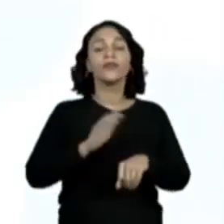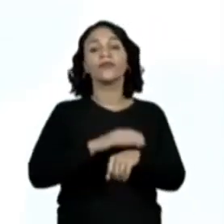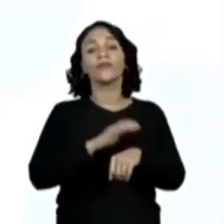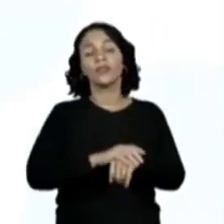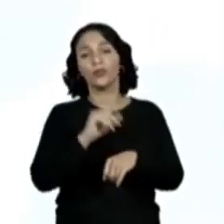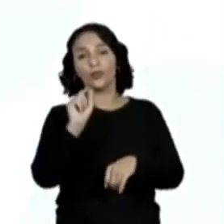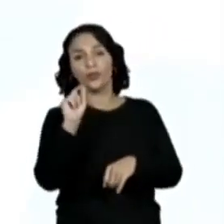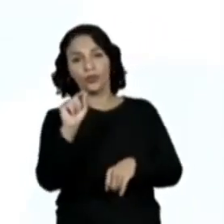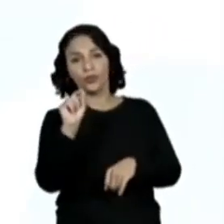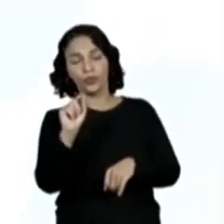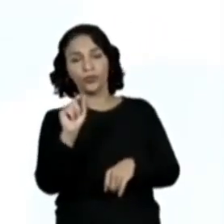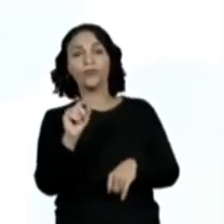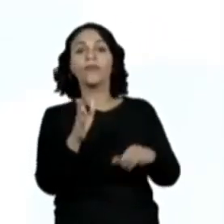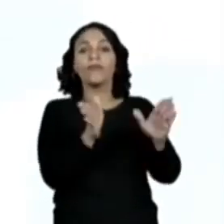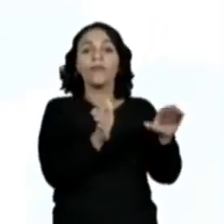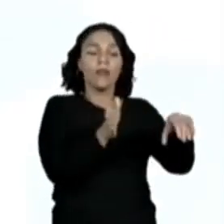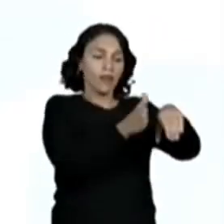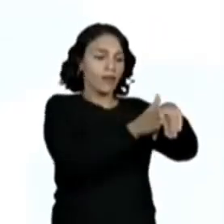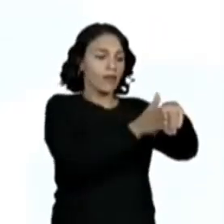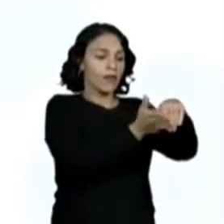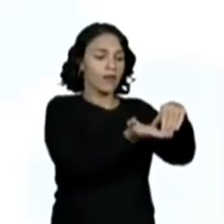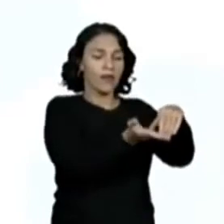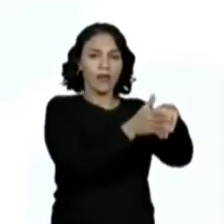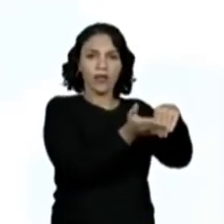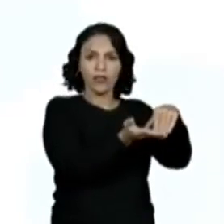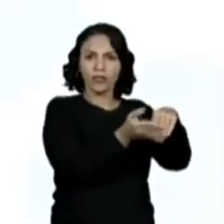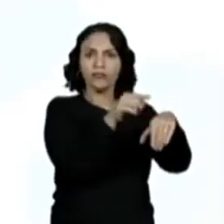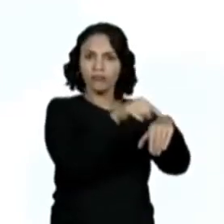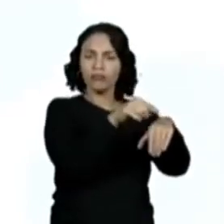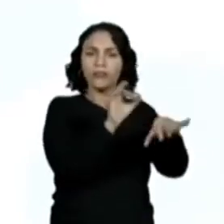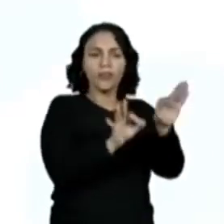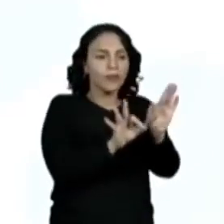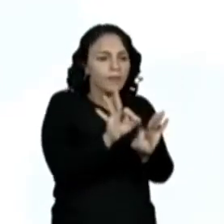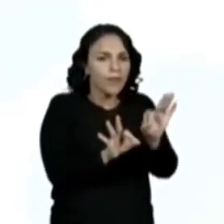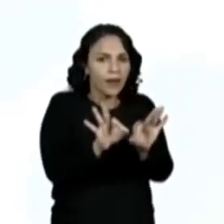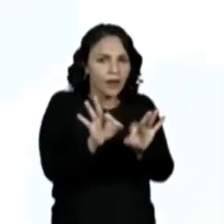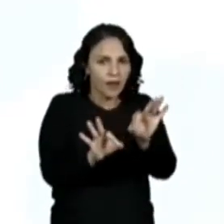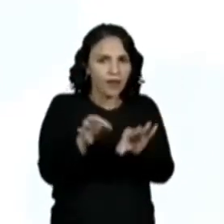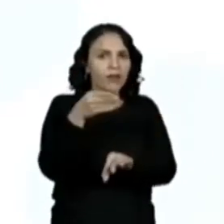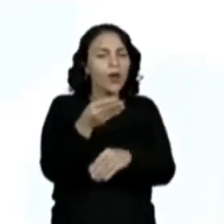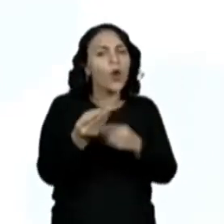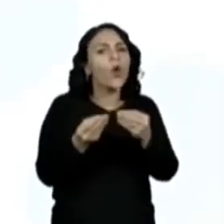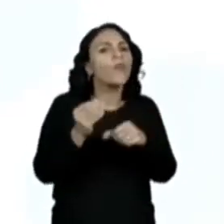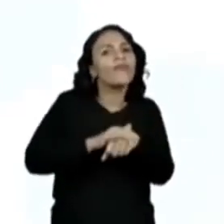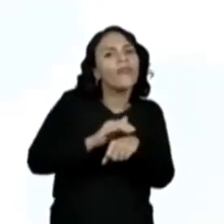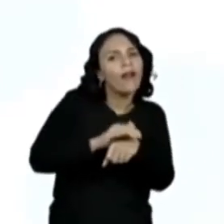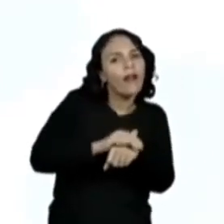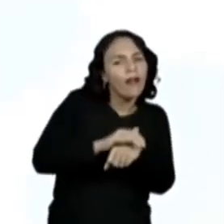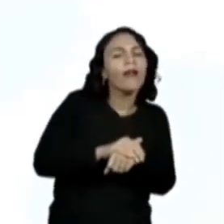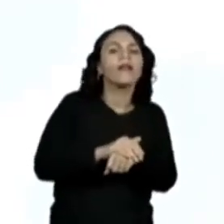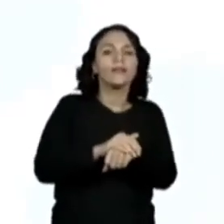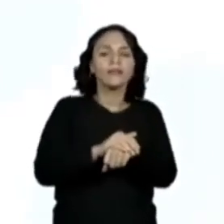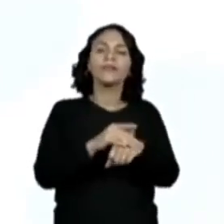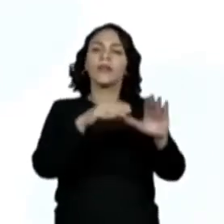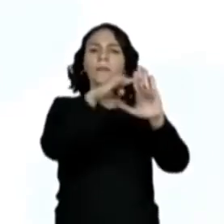Confeccionamos uma caixa de correio ou pensamos na confecção, planejamos essa confecção. Escrevemos uma